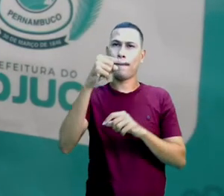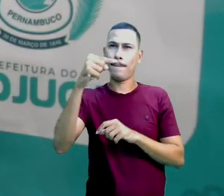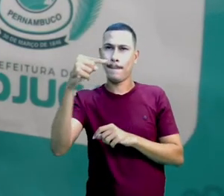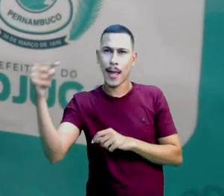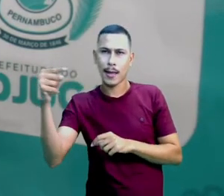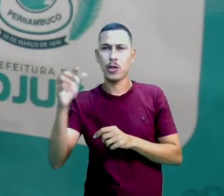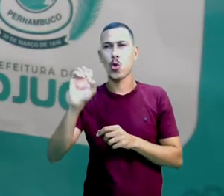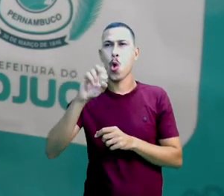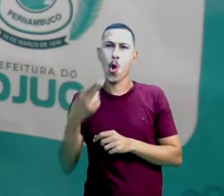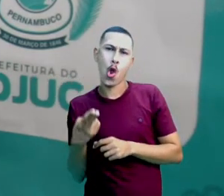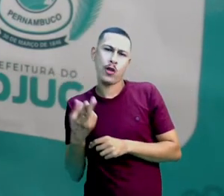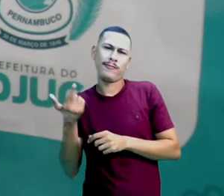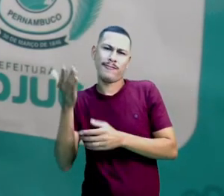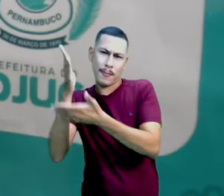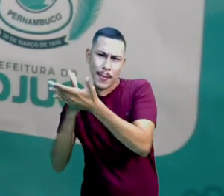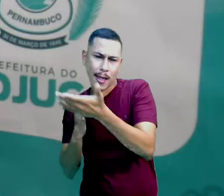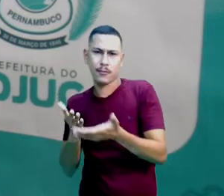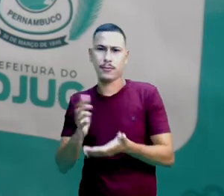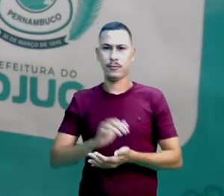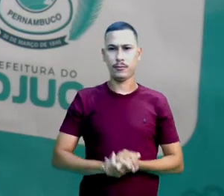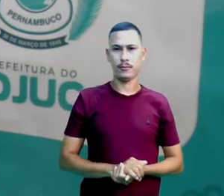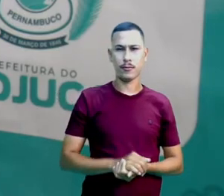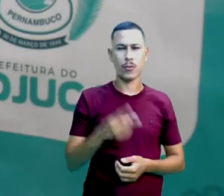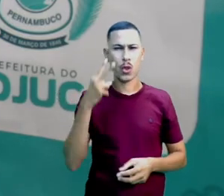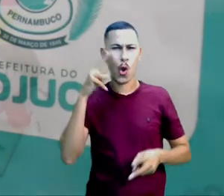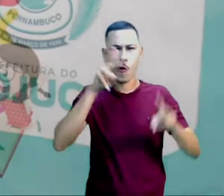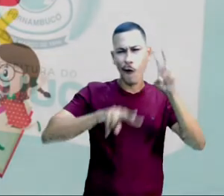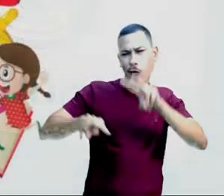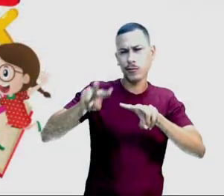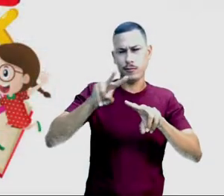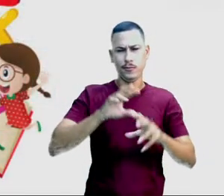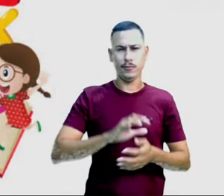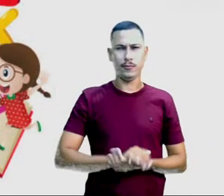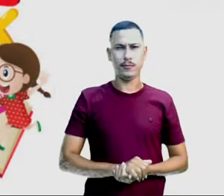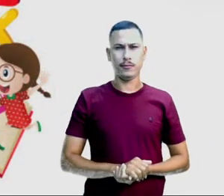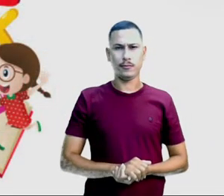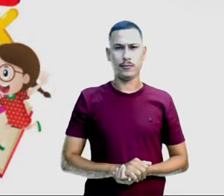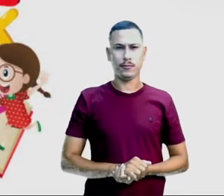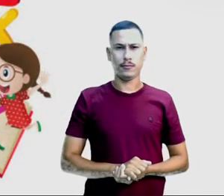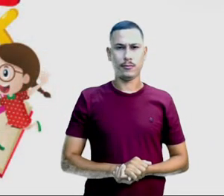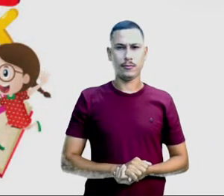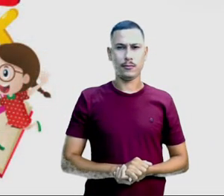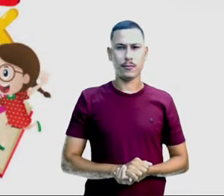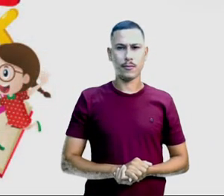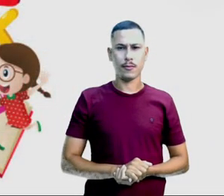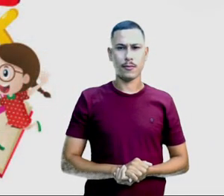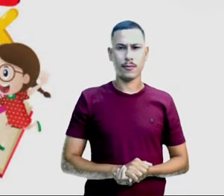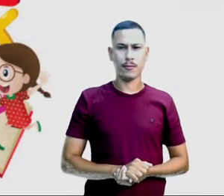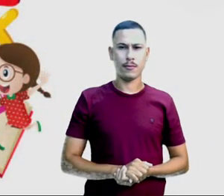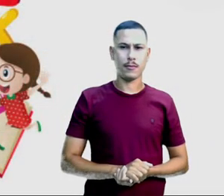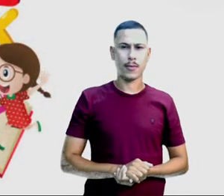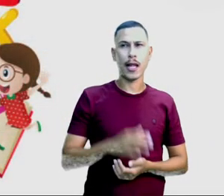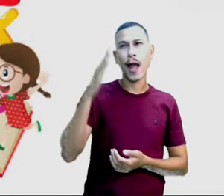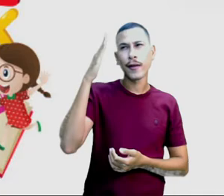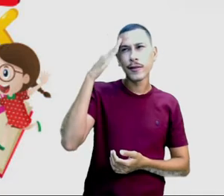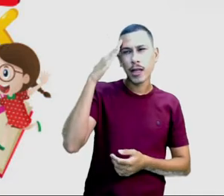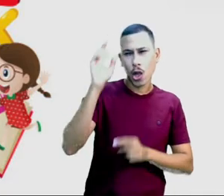adição, subtração, multiplicação e divisão. Vamos observar aqui. Você tem que entender que se